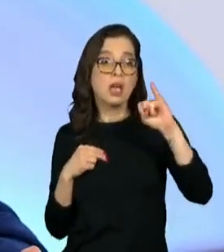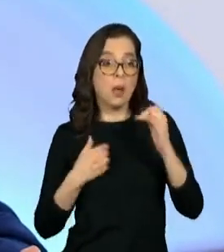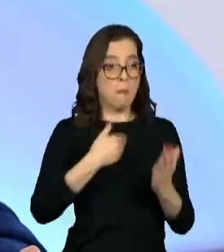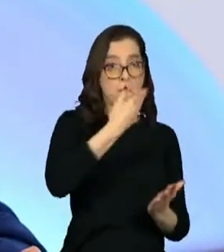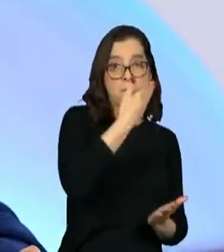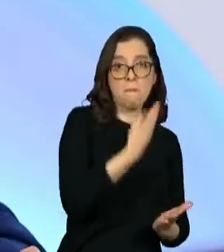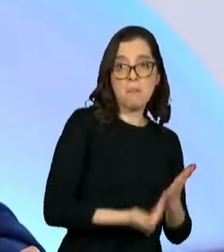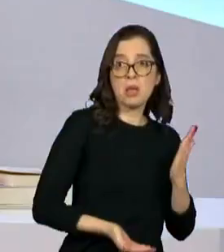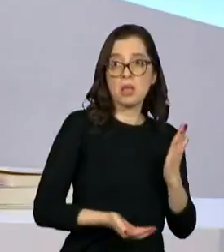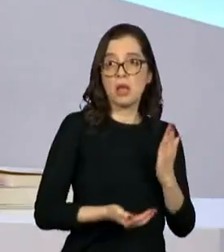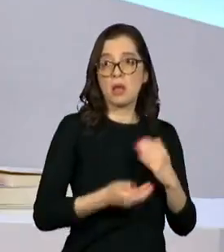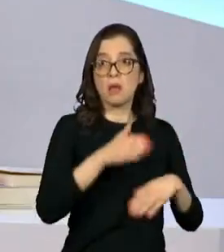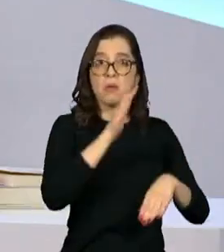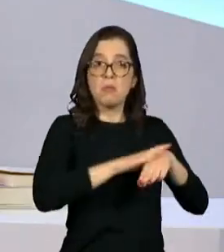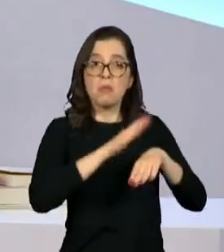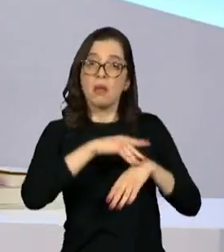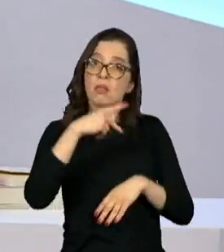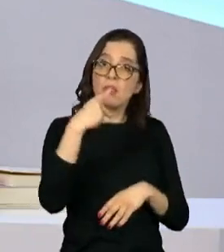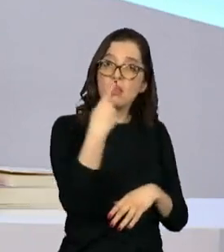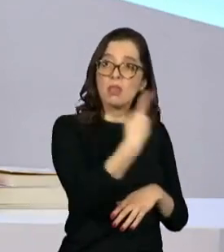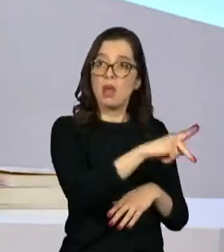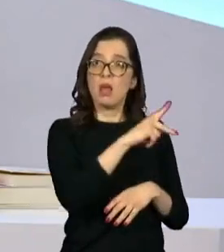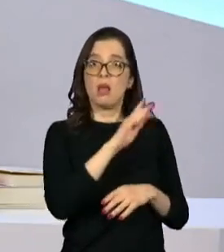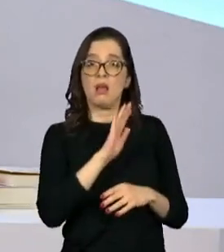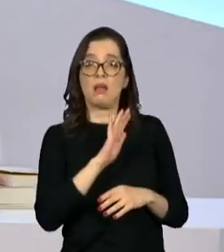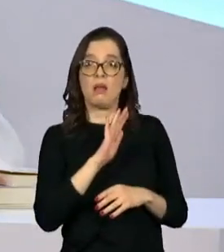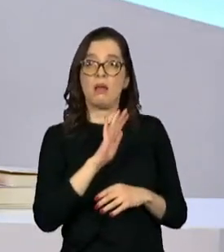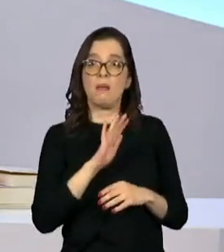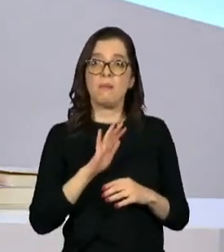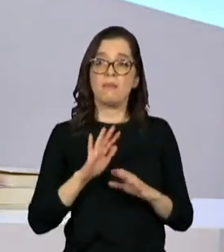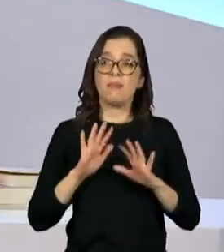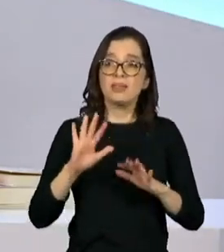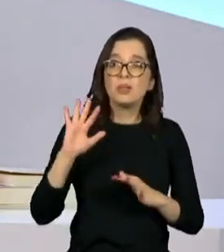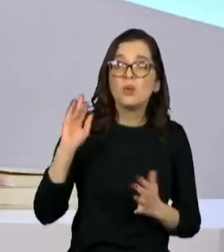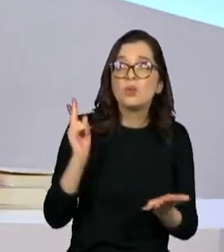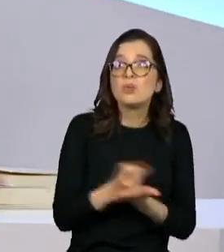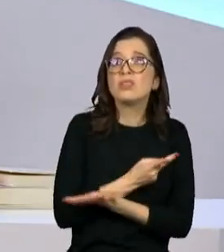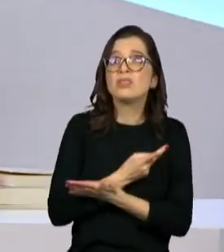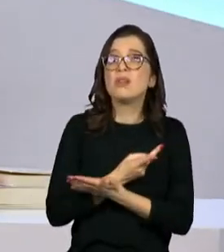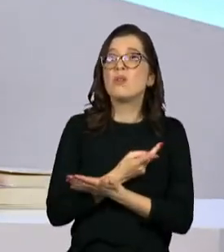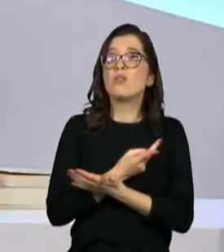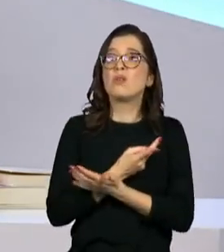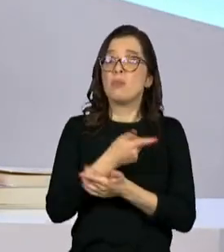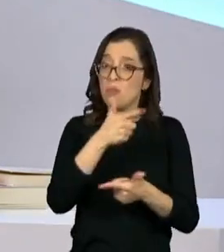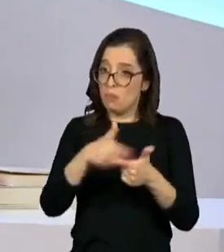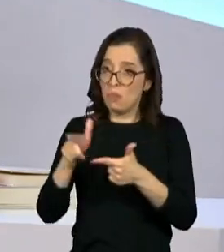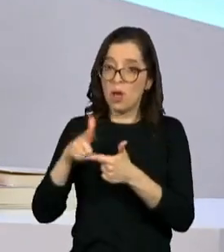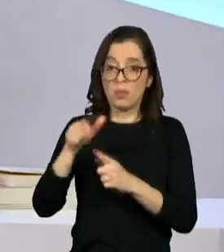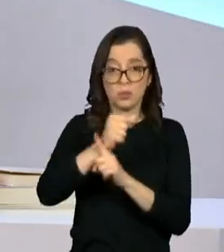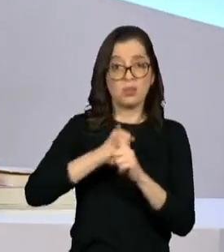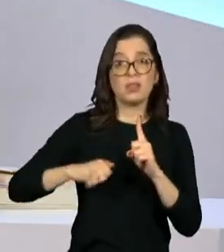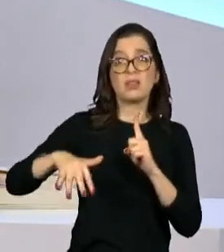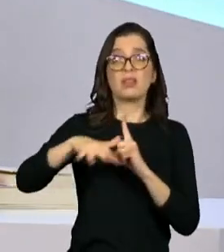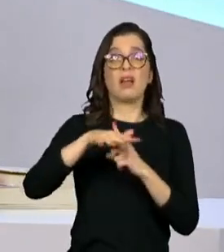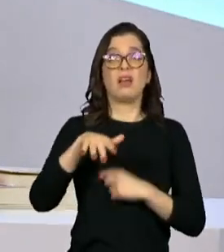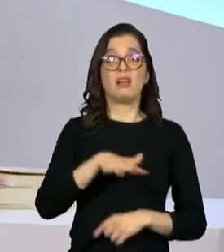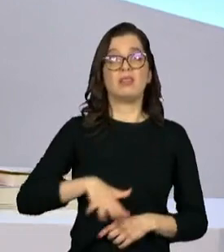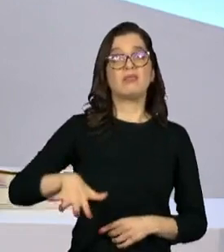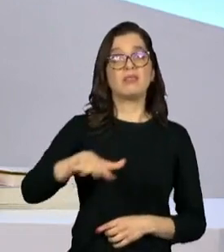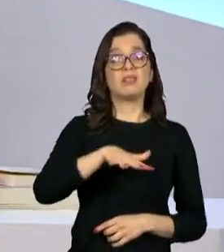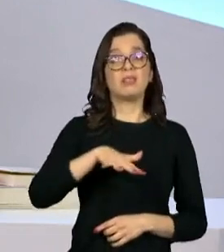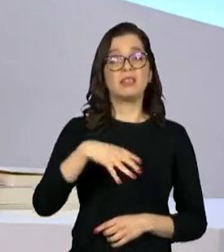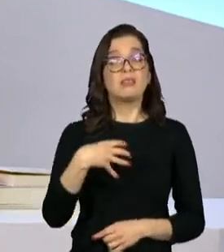próprio fracasso e como isso causa a erosão do tecido social. Se você se sente